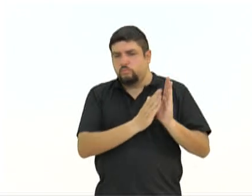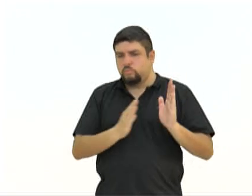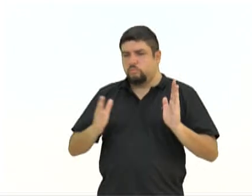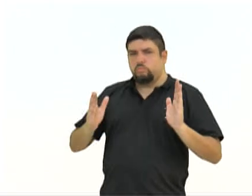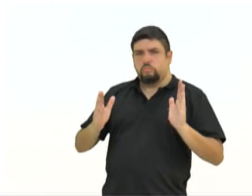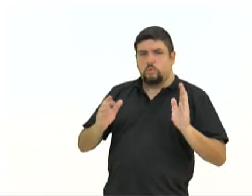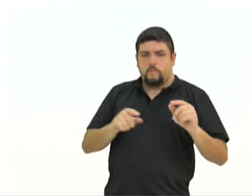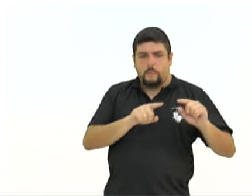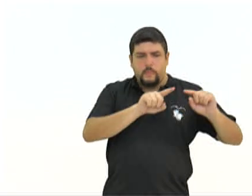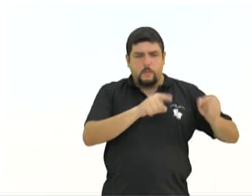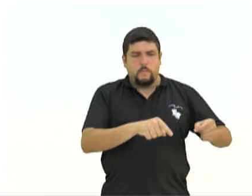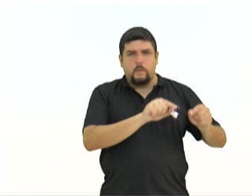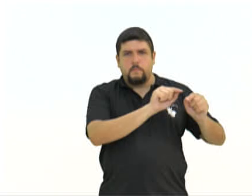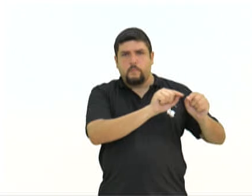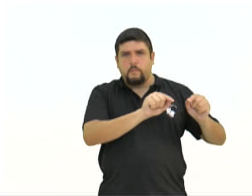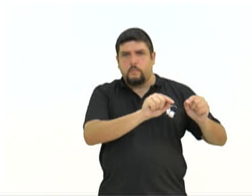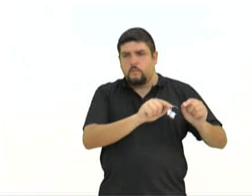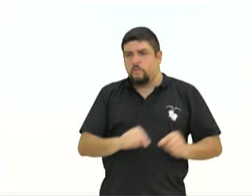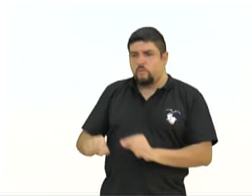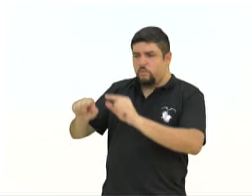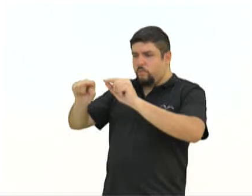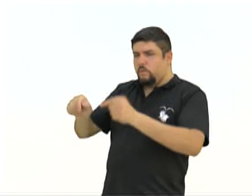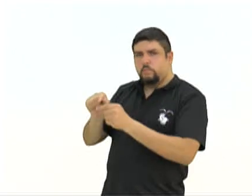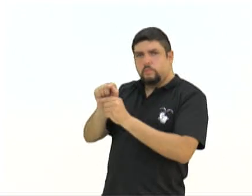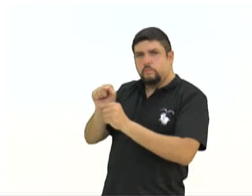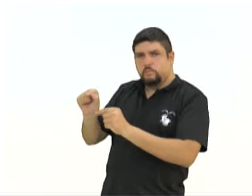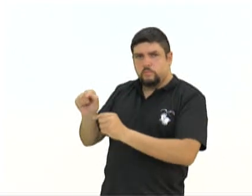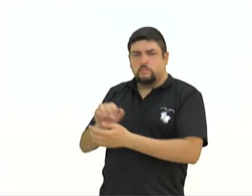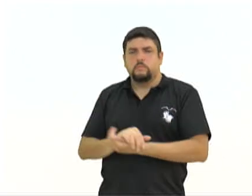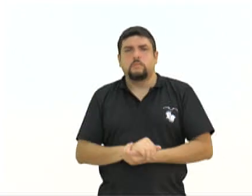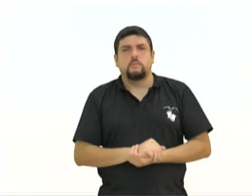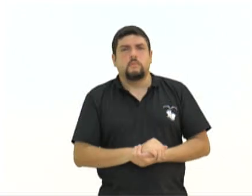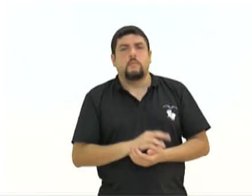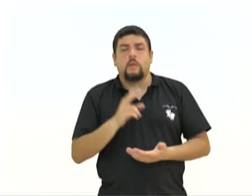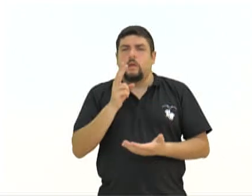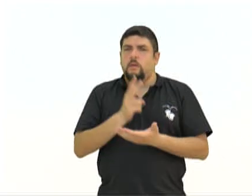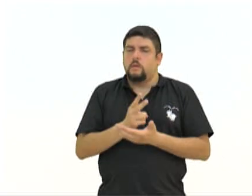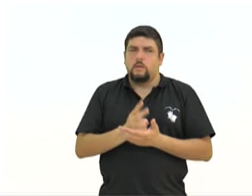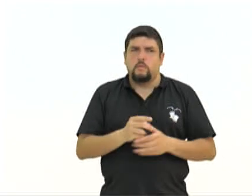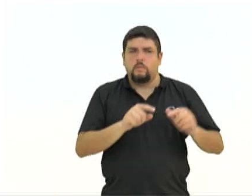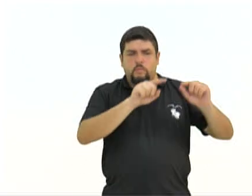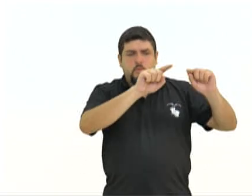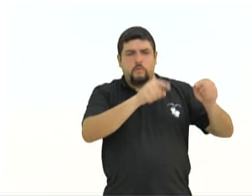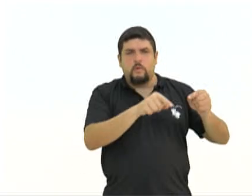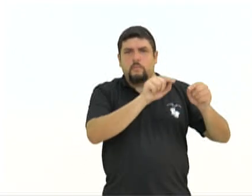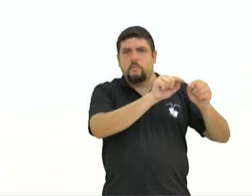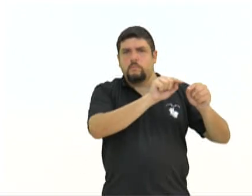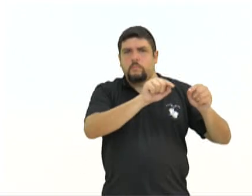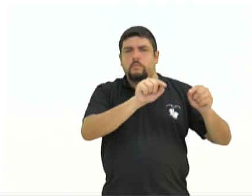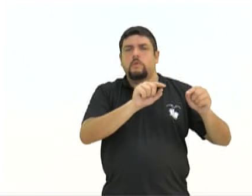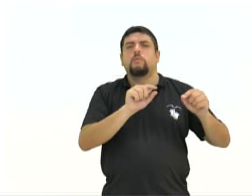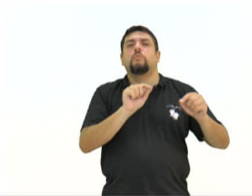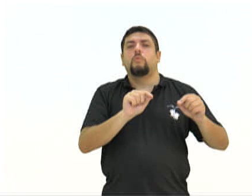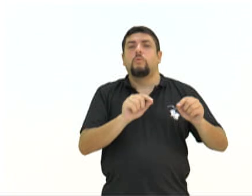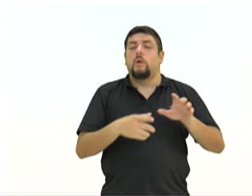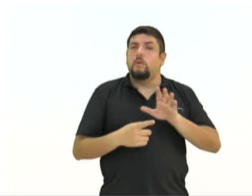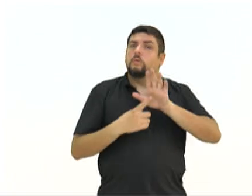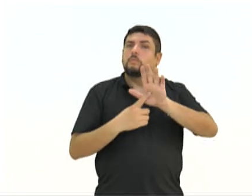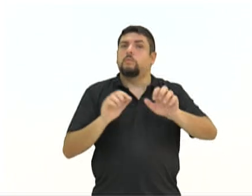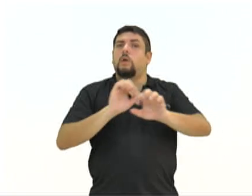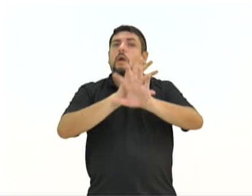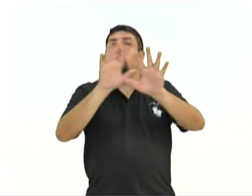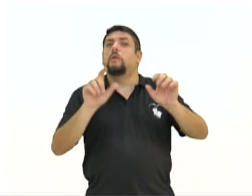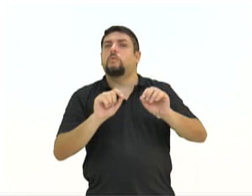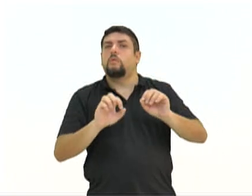ali por o uso, né, dessa pontuação, tá? Então sempre parênteses e reticências para deixar claro para o leitor que